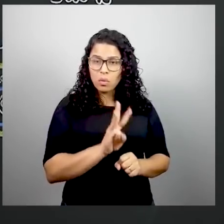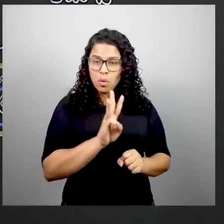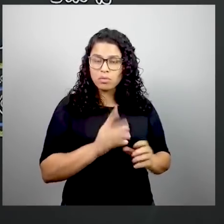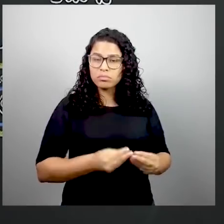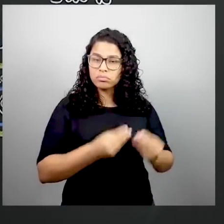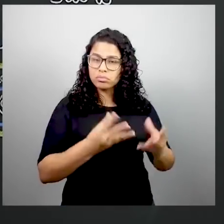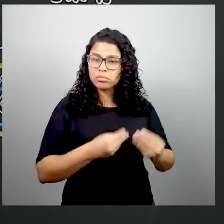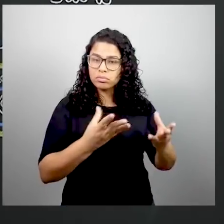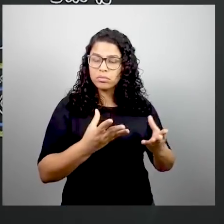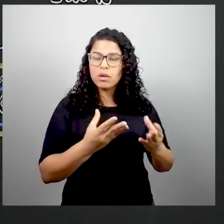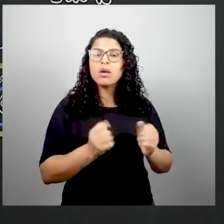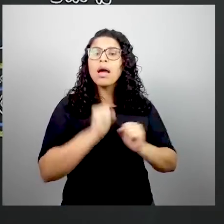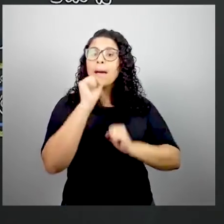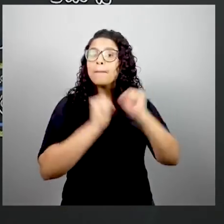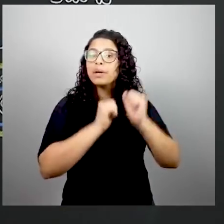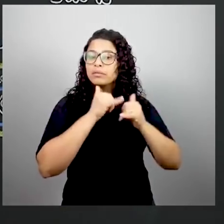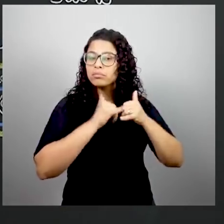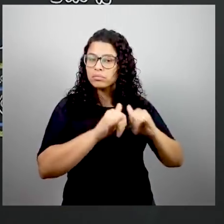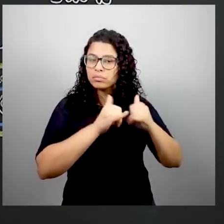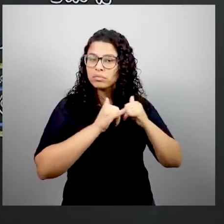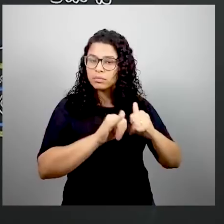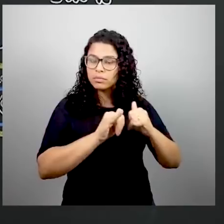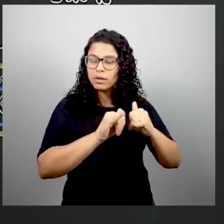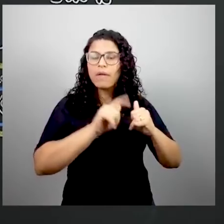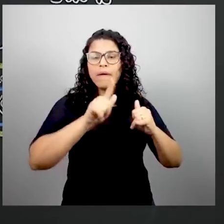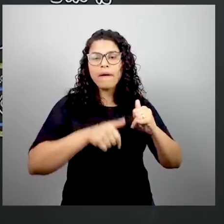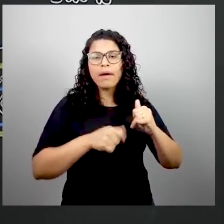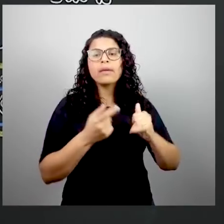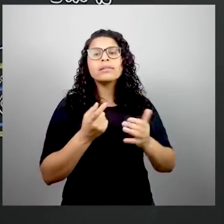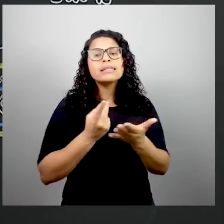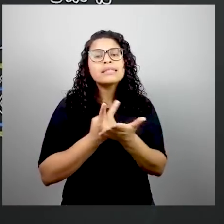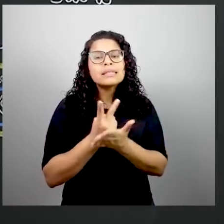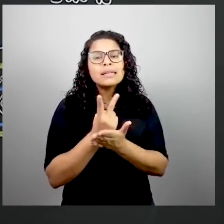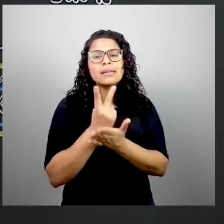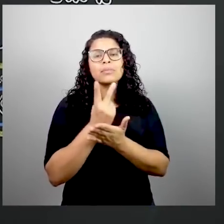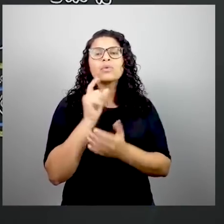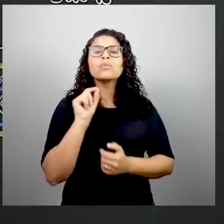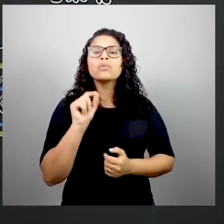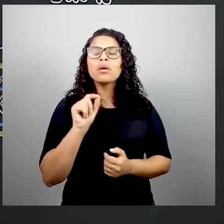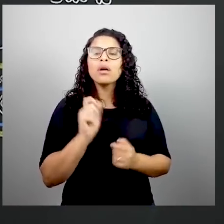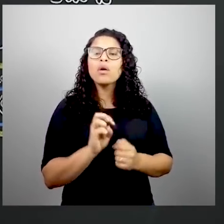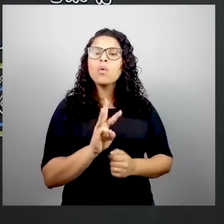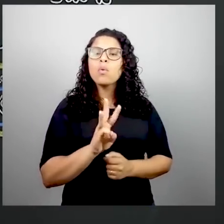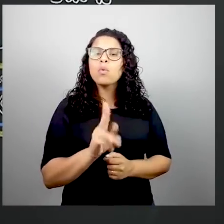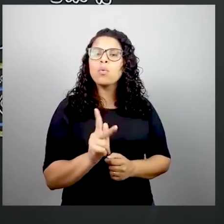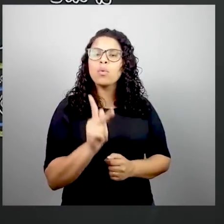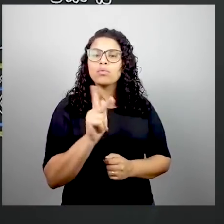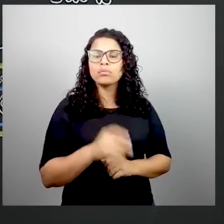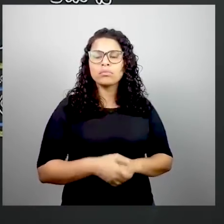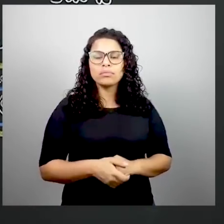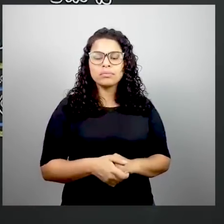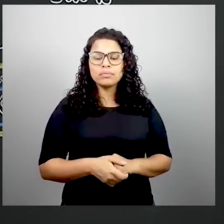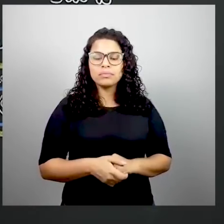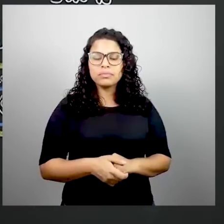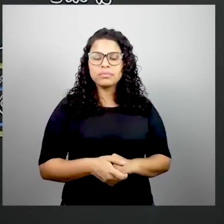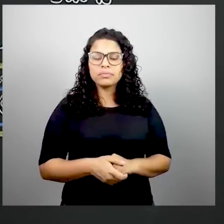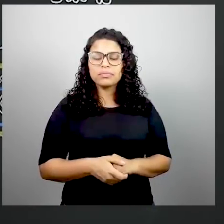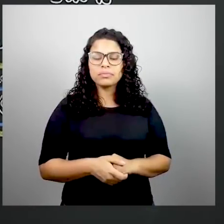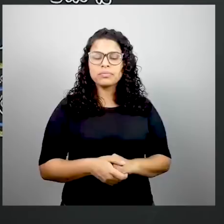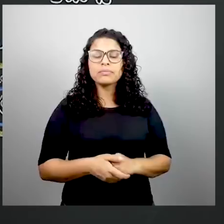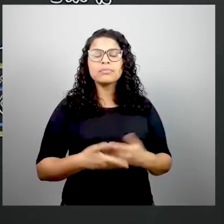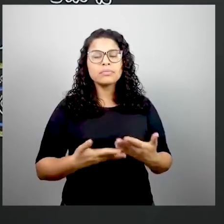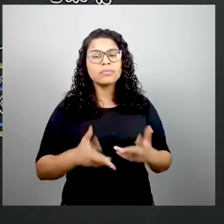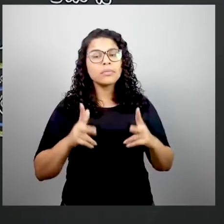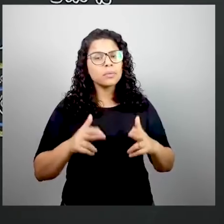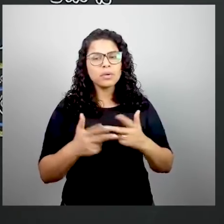as concessionárias nos cobram, elas cobram em quilowatts. Então não tem problema, eu faço uma pequena conversão para chegar em quilowatts,